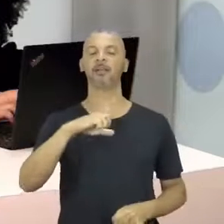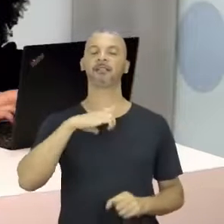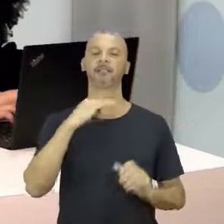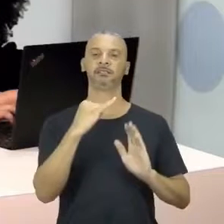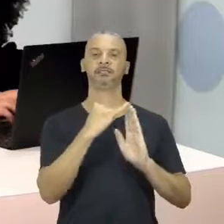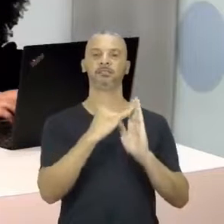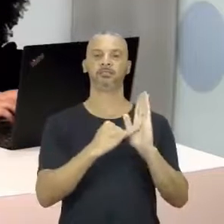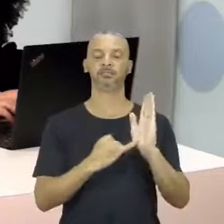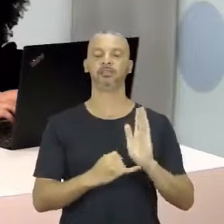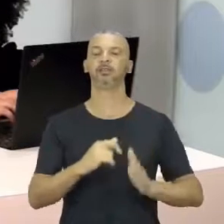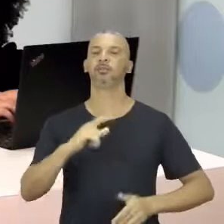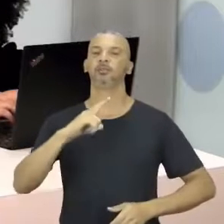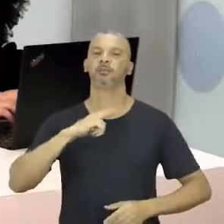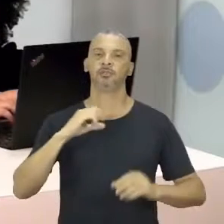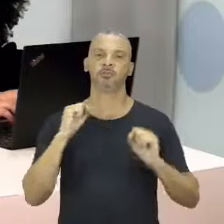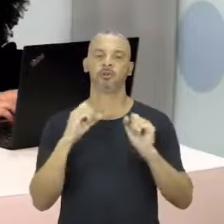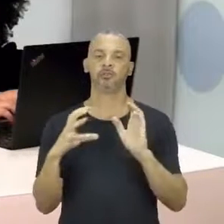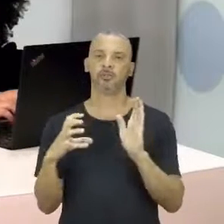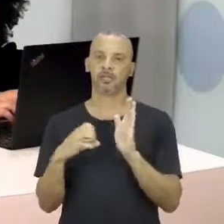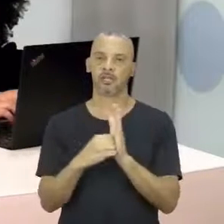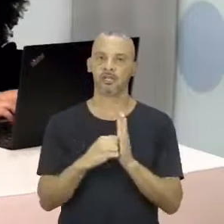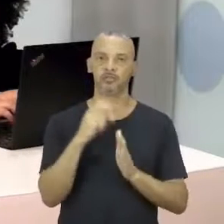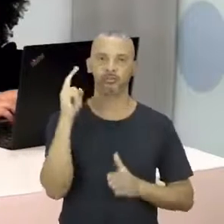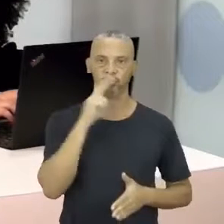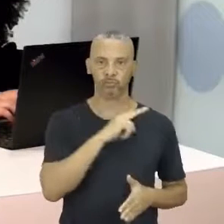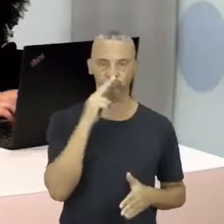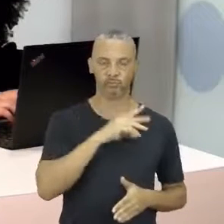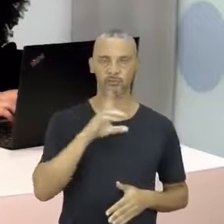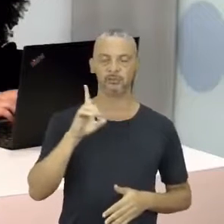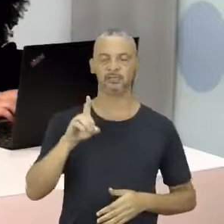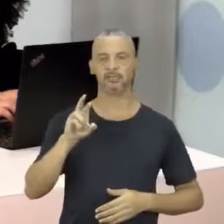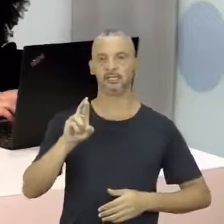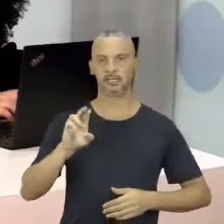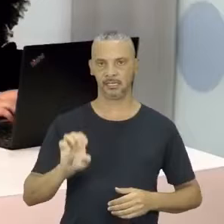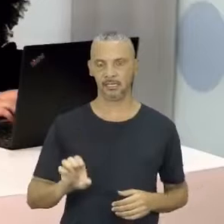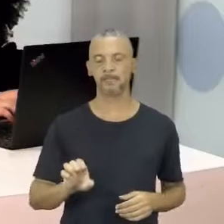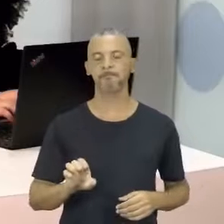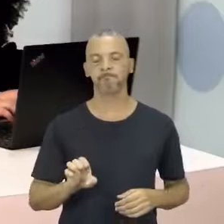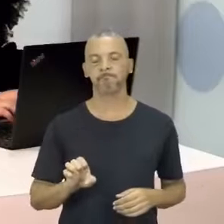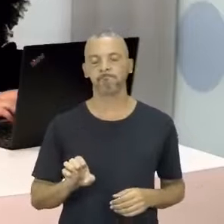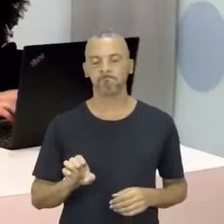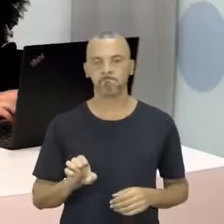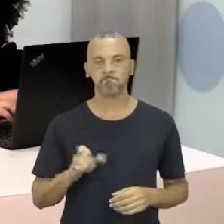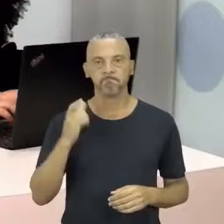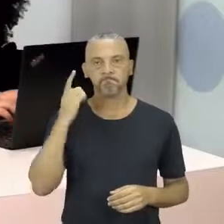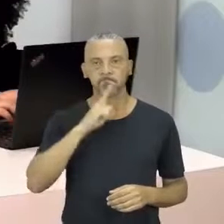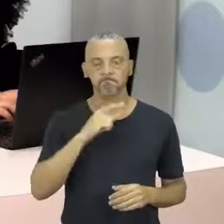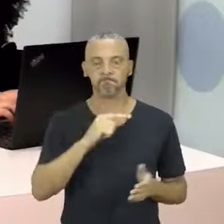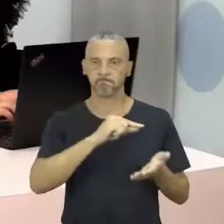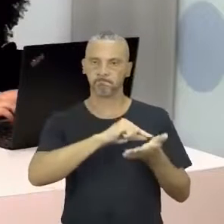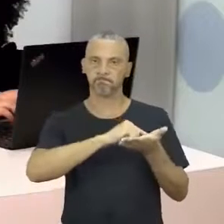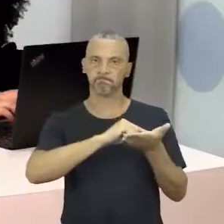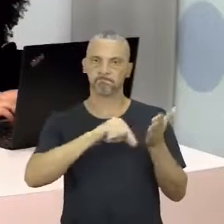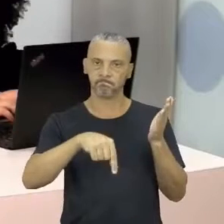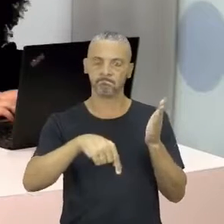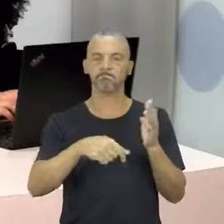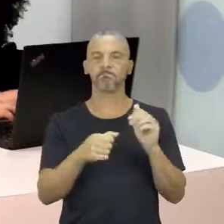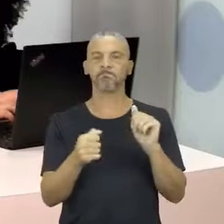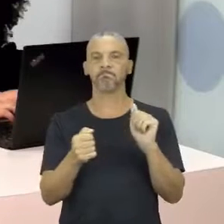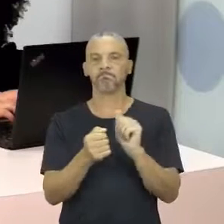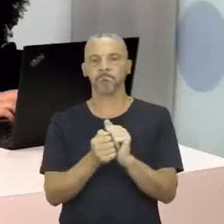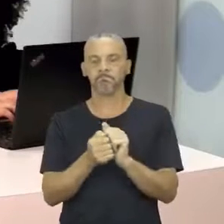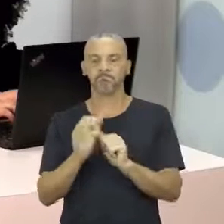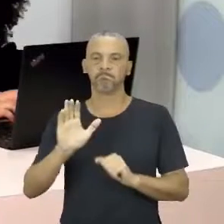ali o seu cadastro emergencial numa diretoria de ensino da preferência dele e estar celebrando um contrato como